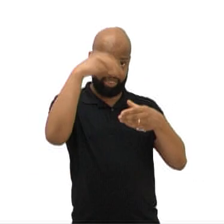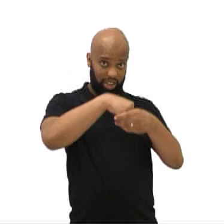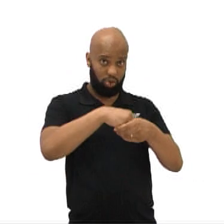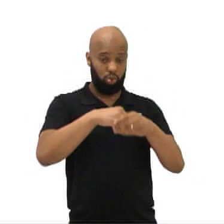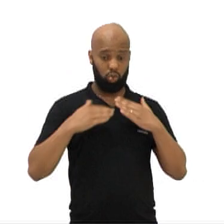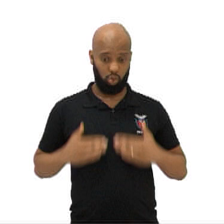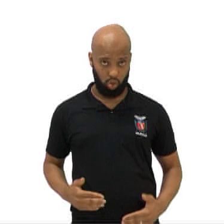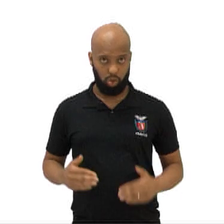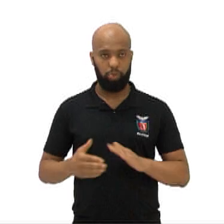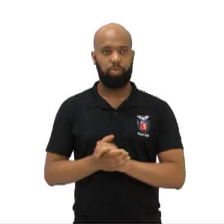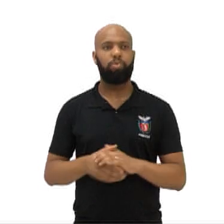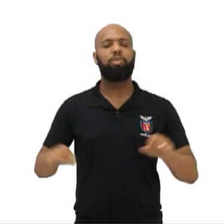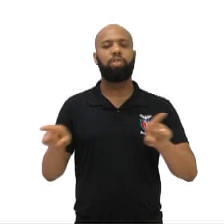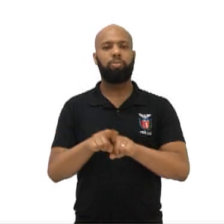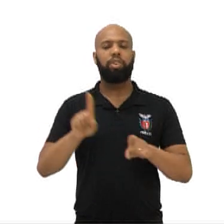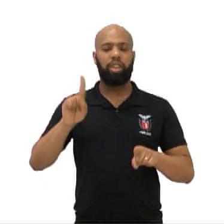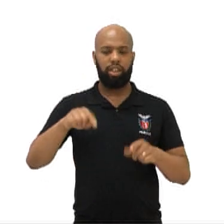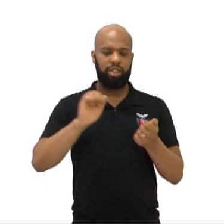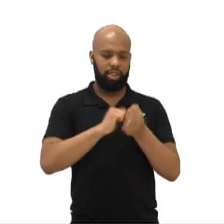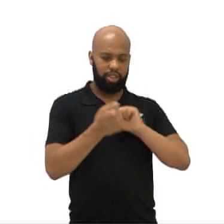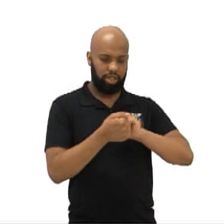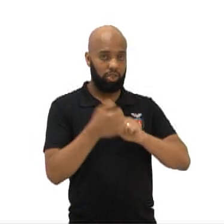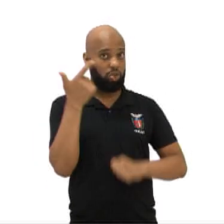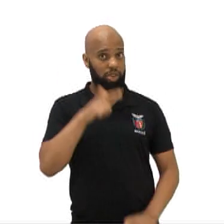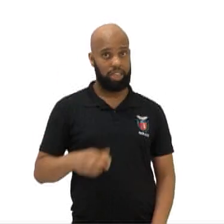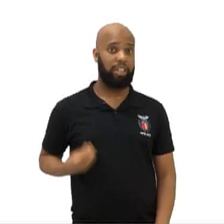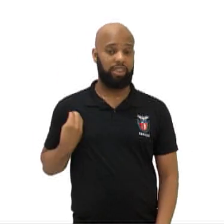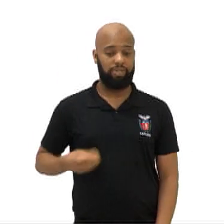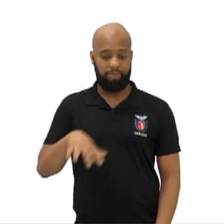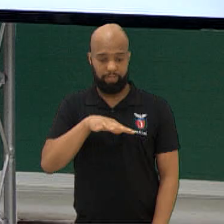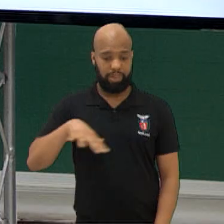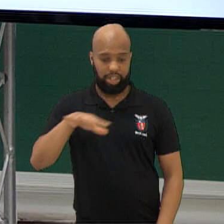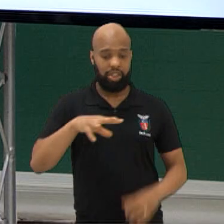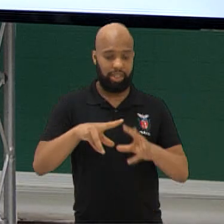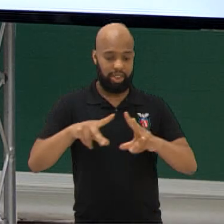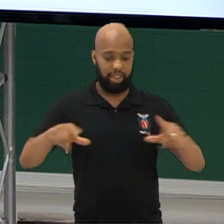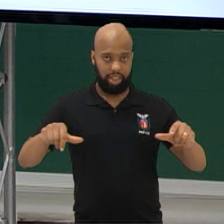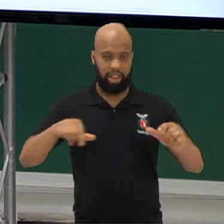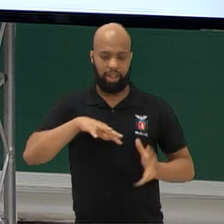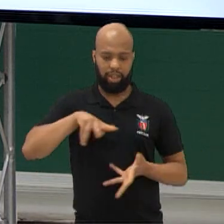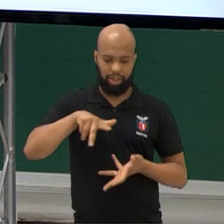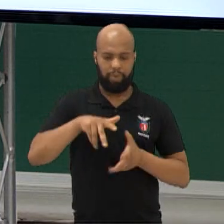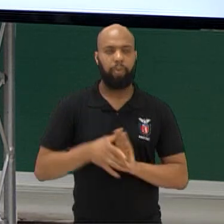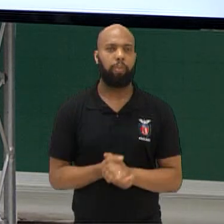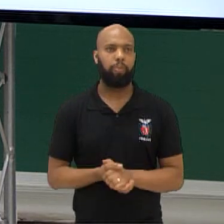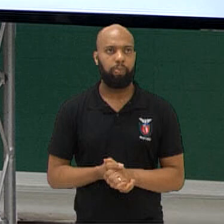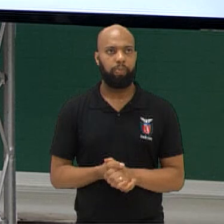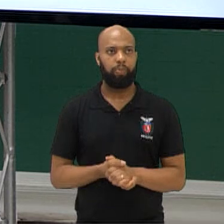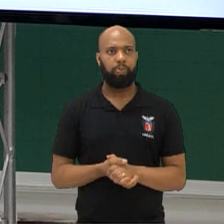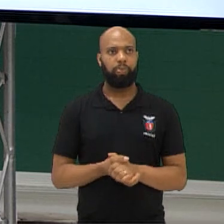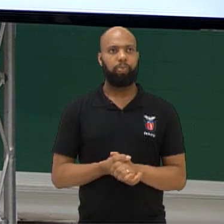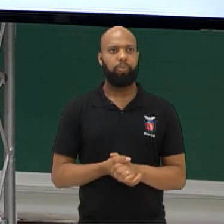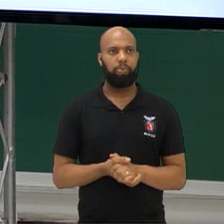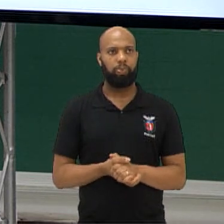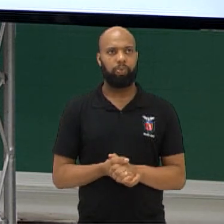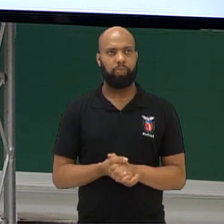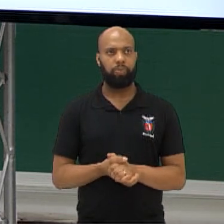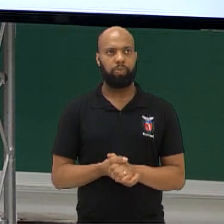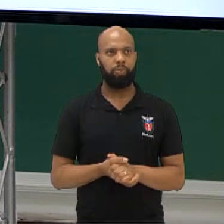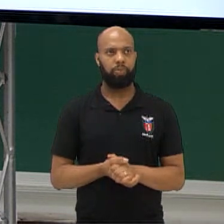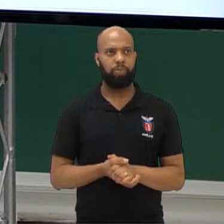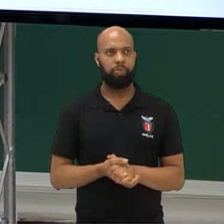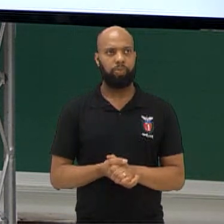interna. Tá? Então, são adaptações para a sobrevivência no ambiente terrestre. Tudo bem? Então, vamos